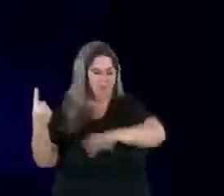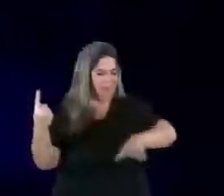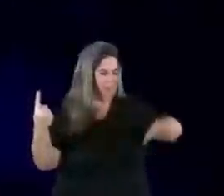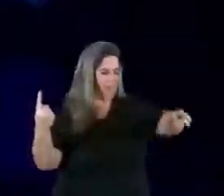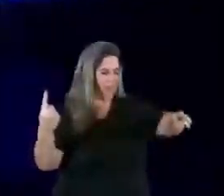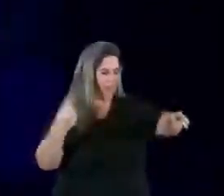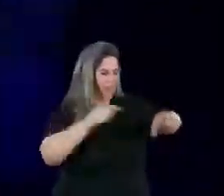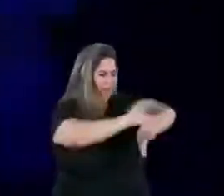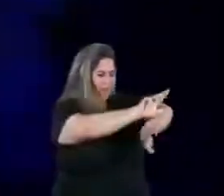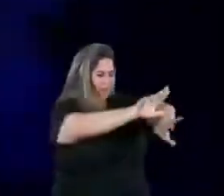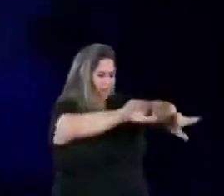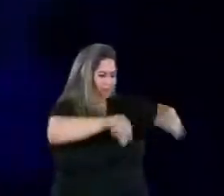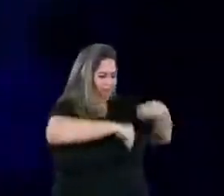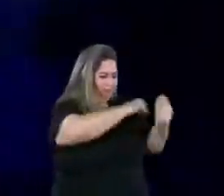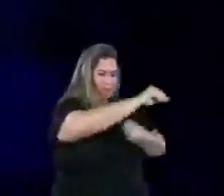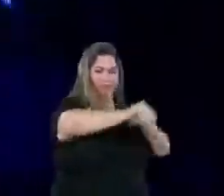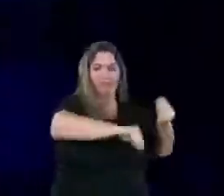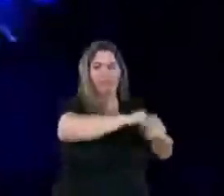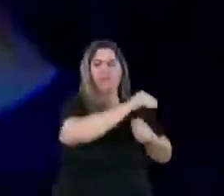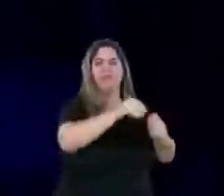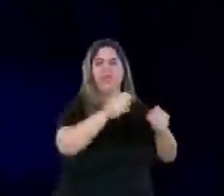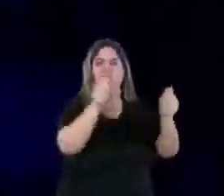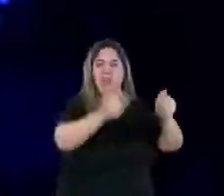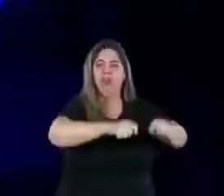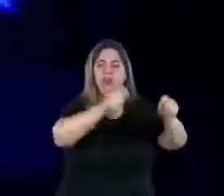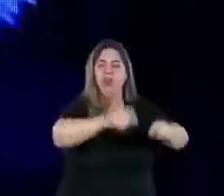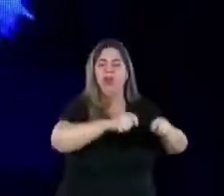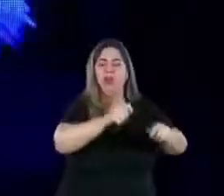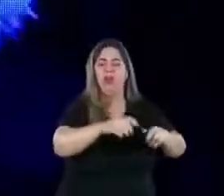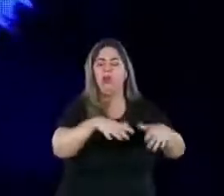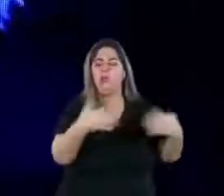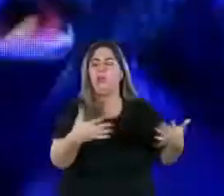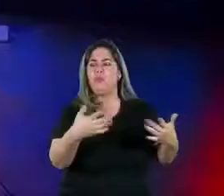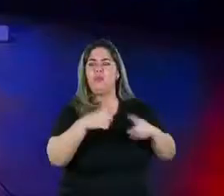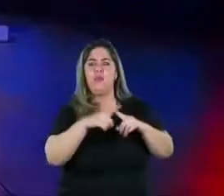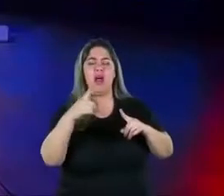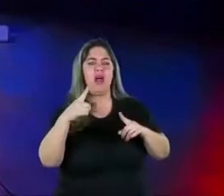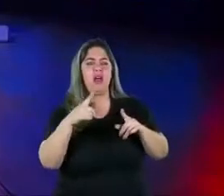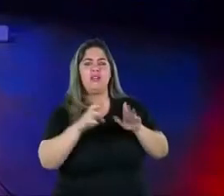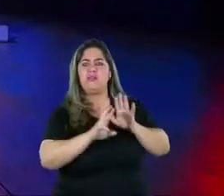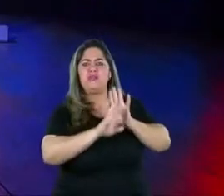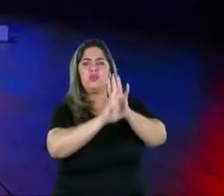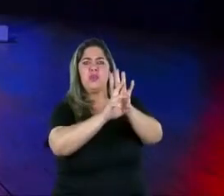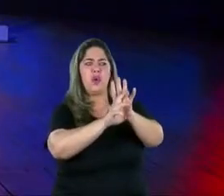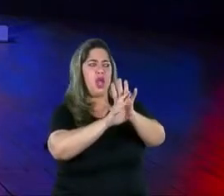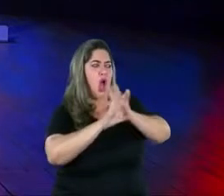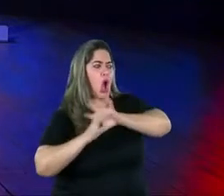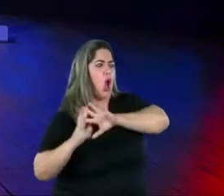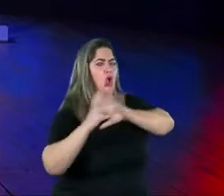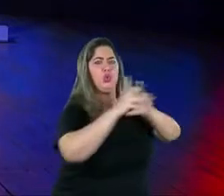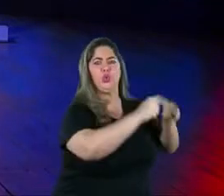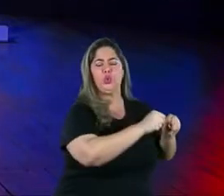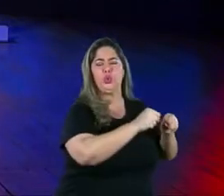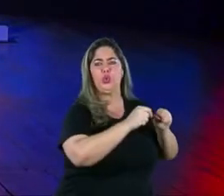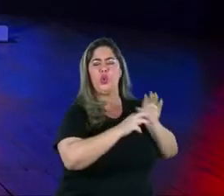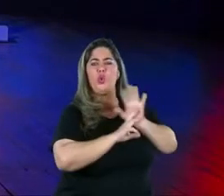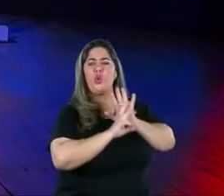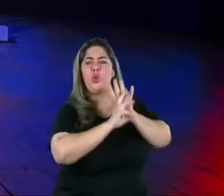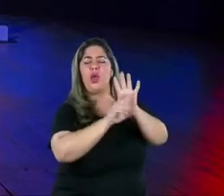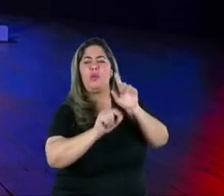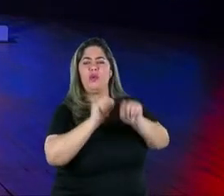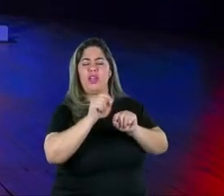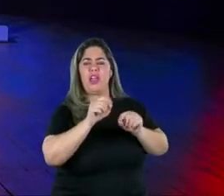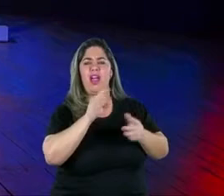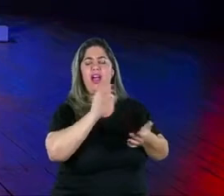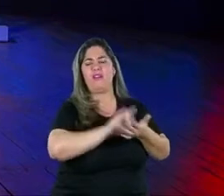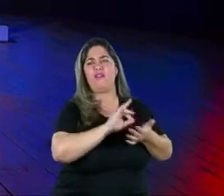original. E essa ideia, muitas vezes, não representa a realidade. Não estou